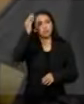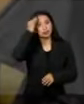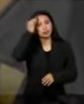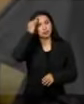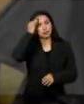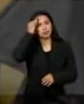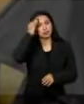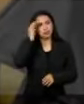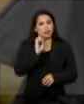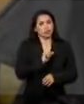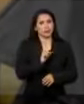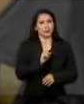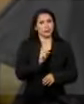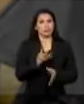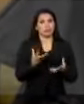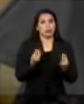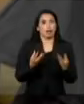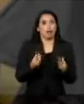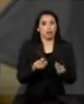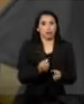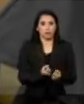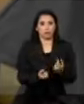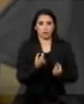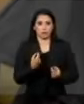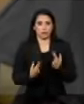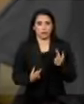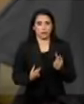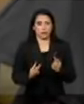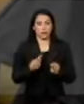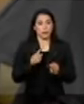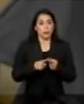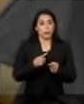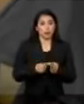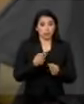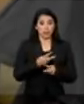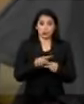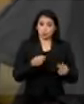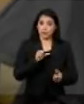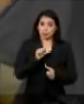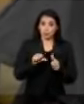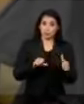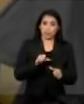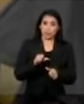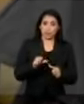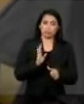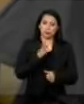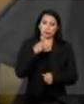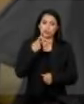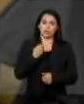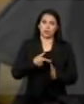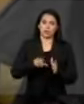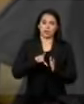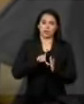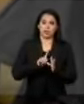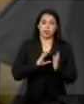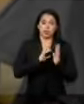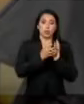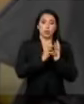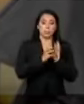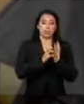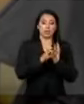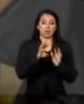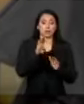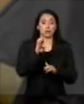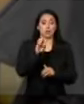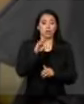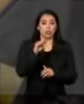estranho assim. Porque se as coisas mudam, como eu acabei de falar, o Partido Ecológico Nacional, que